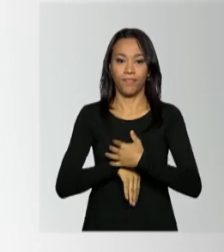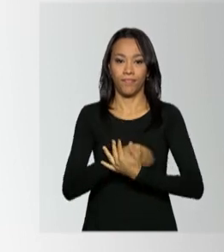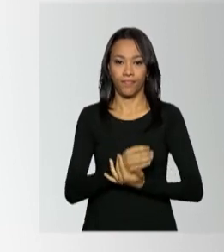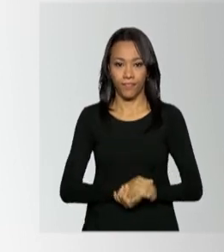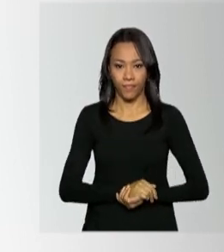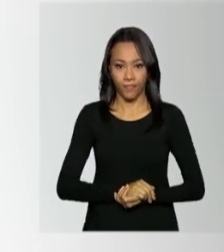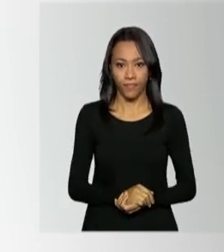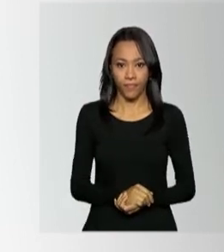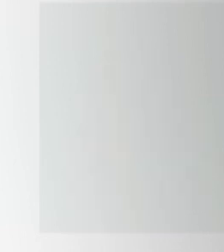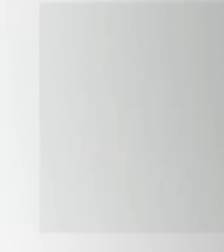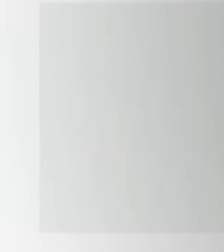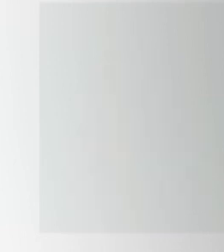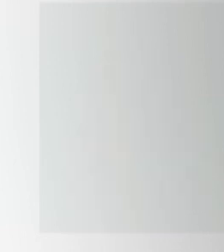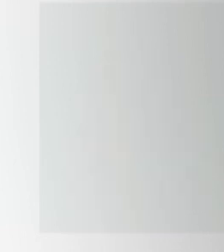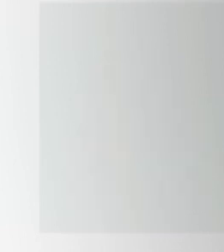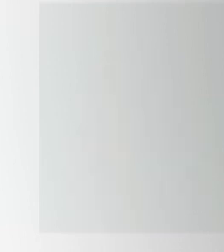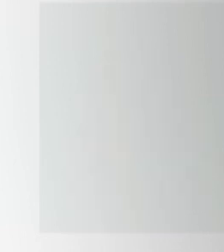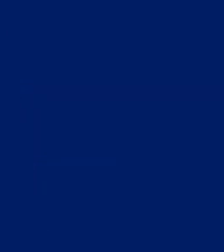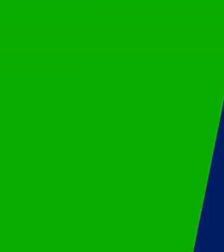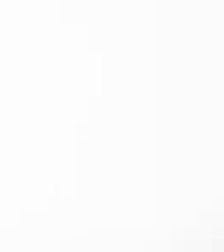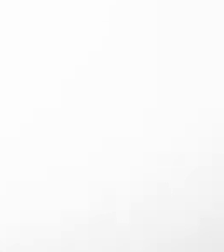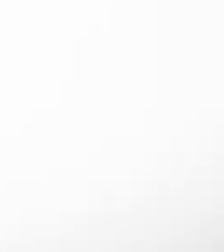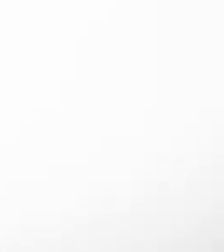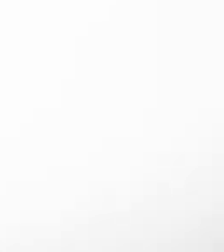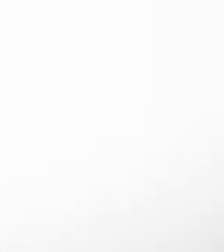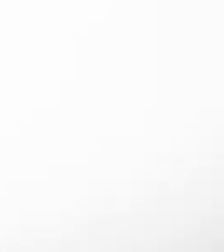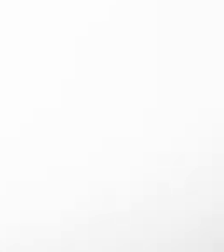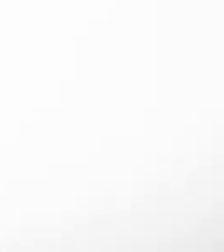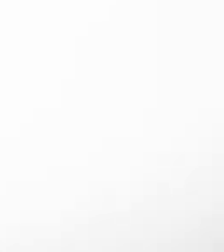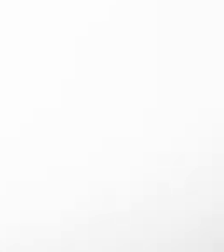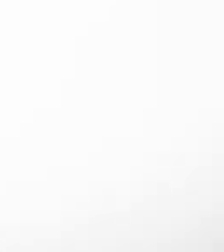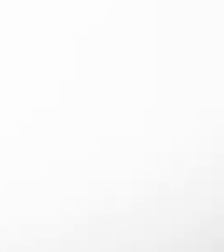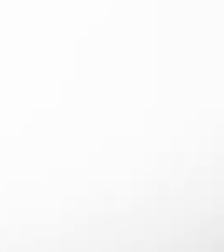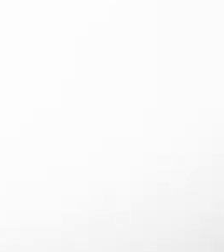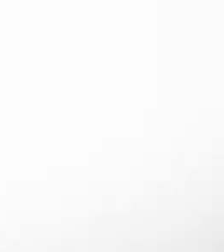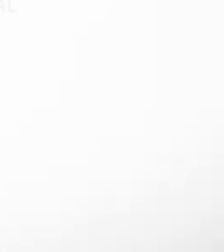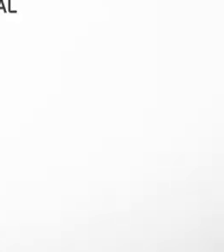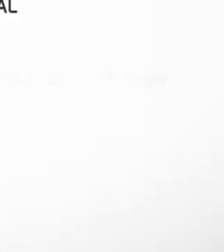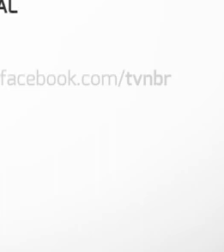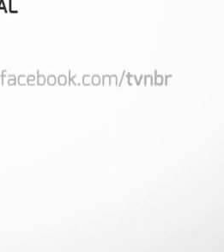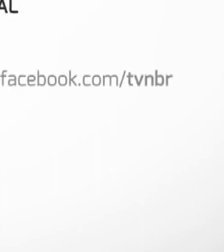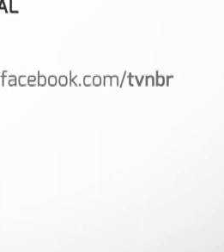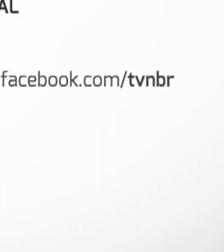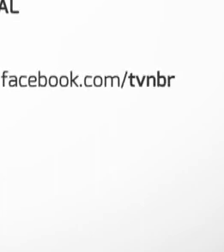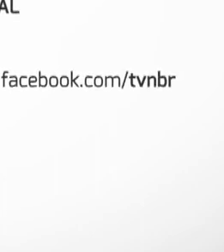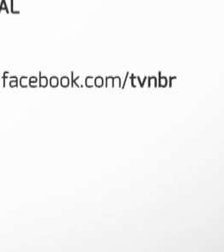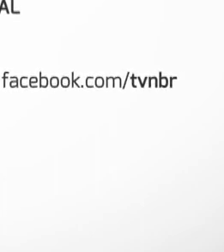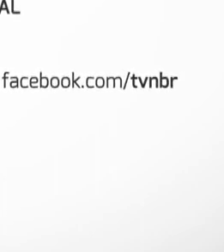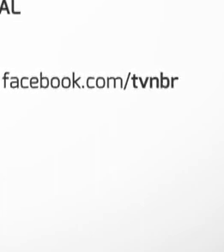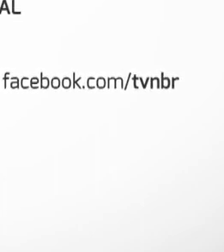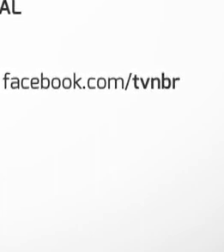portal.inep.gov.br. Thank you.